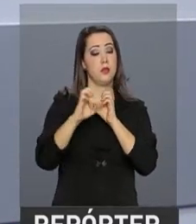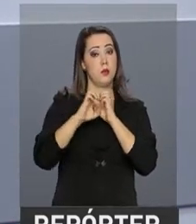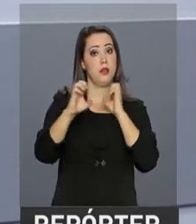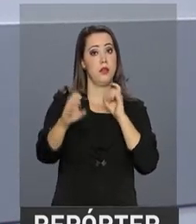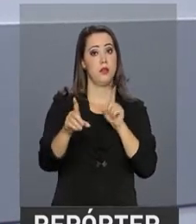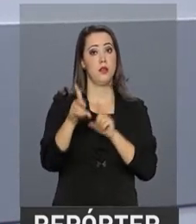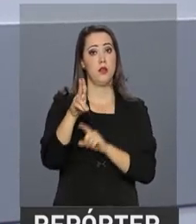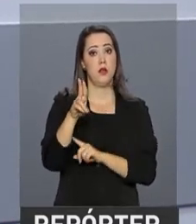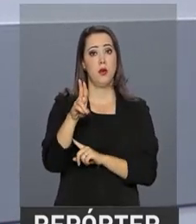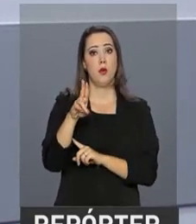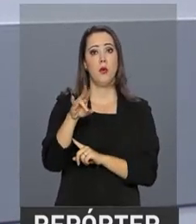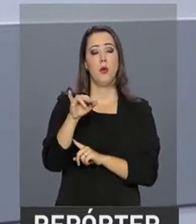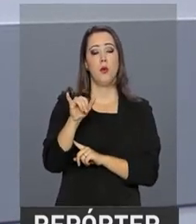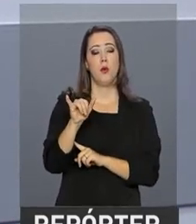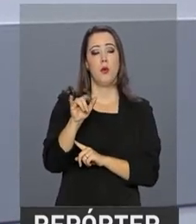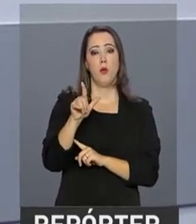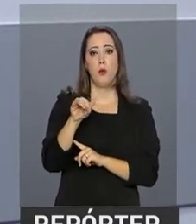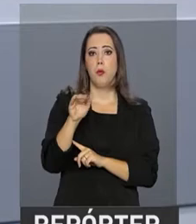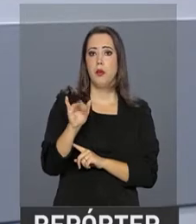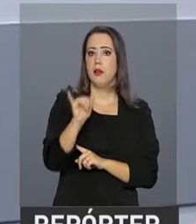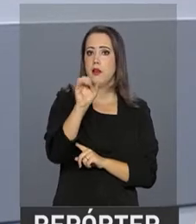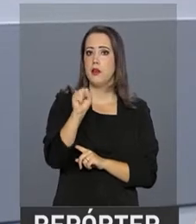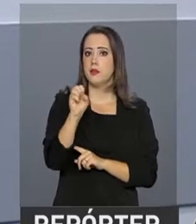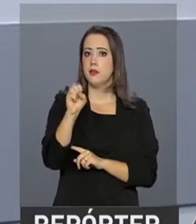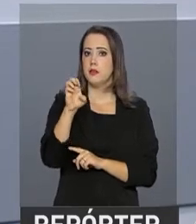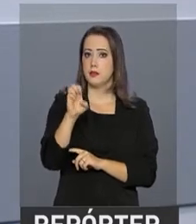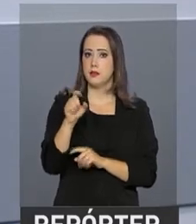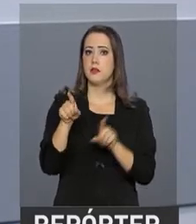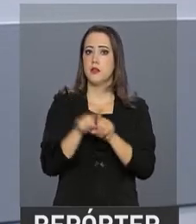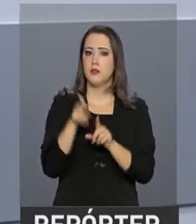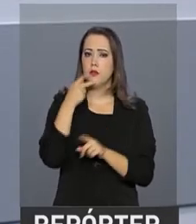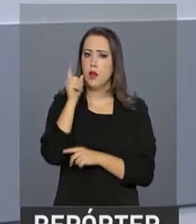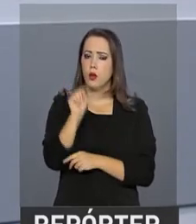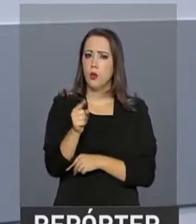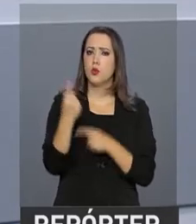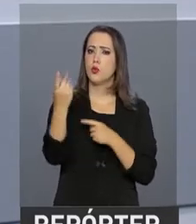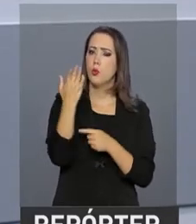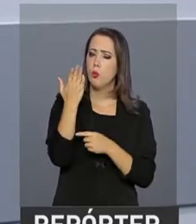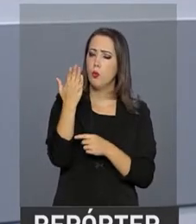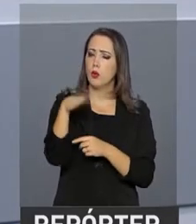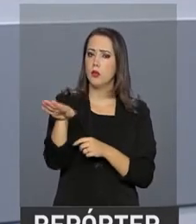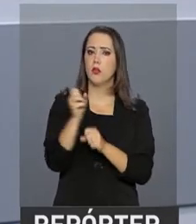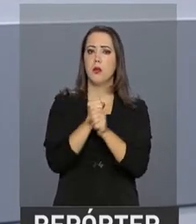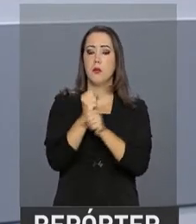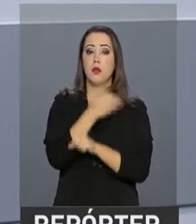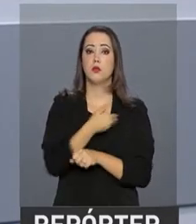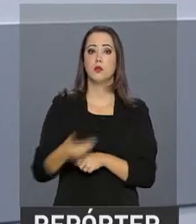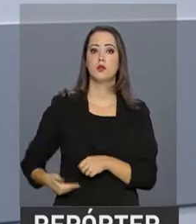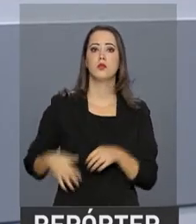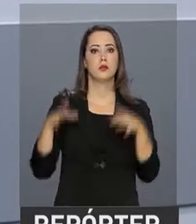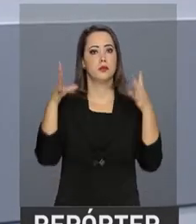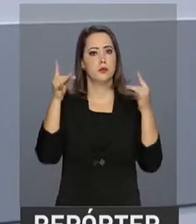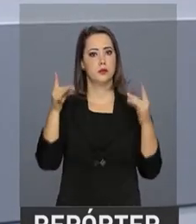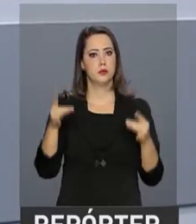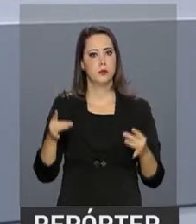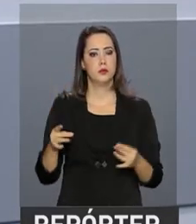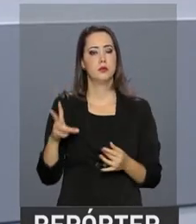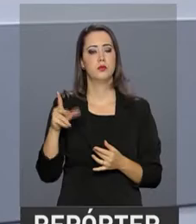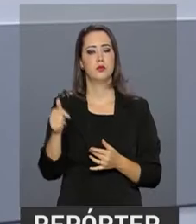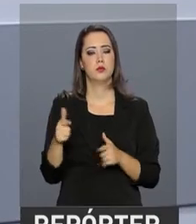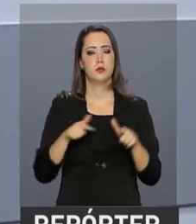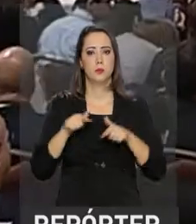Fundação Ulisses Guimarães. Durante o discurso, fez um balanço de um ano e meio de governo, destacando as reformas